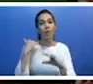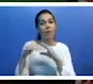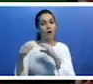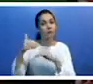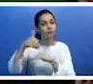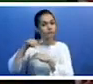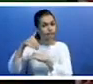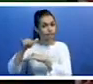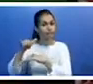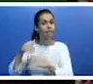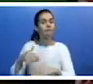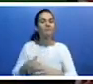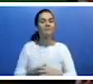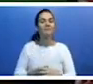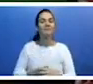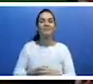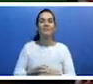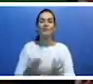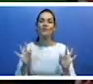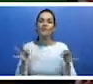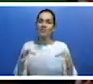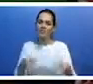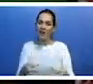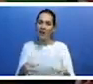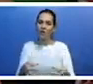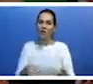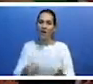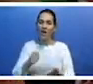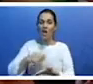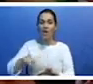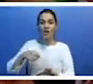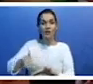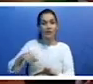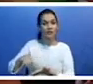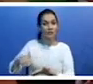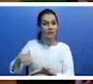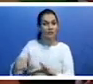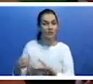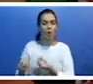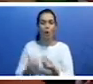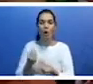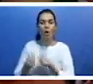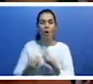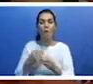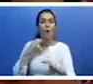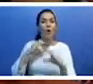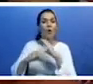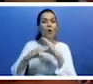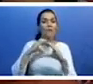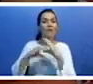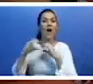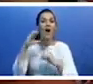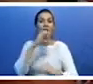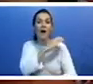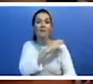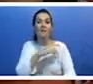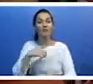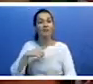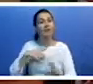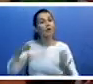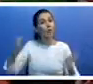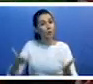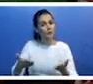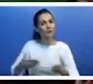código Morse. E finalizando, registre as formas de comunicação mais rápidas que se tem